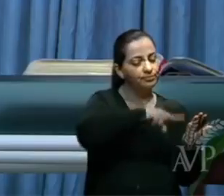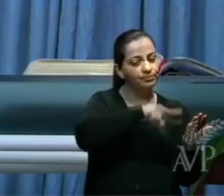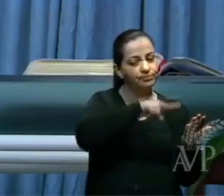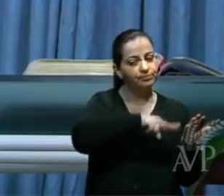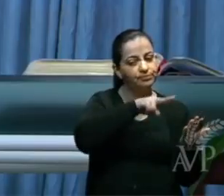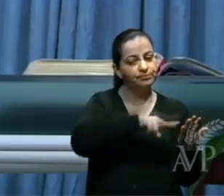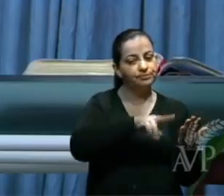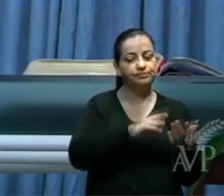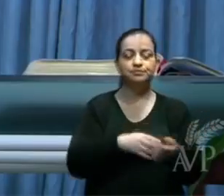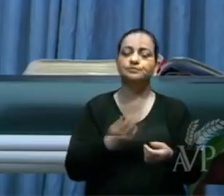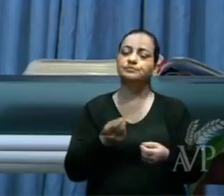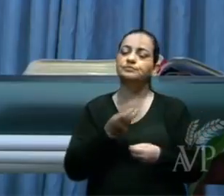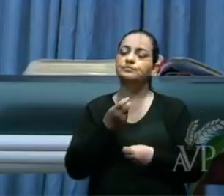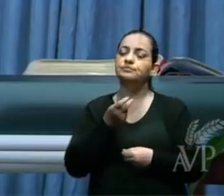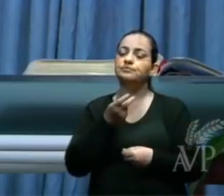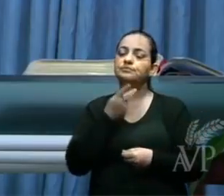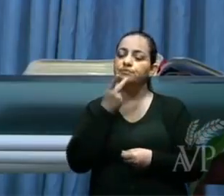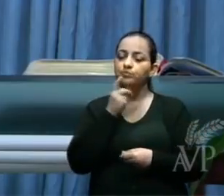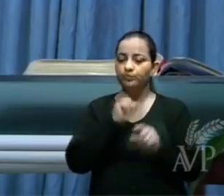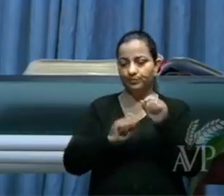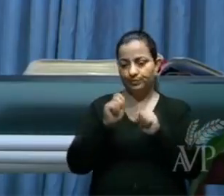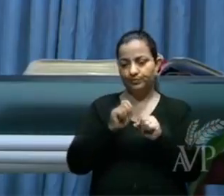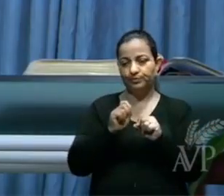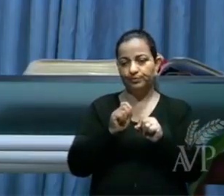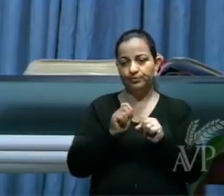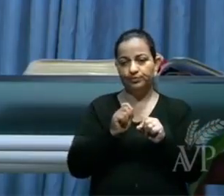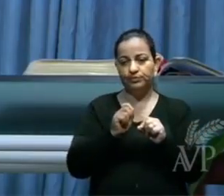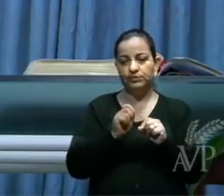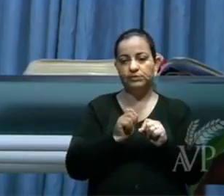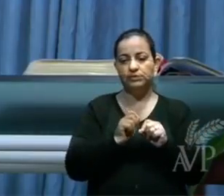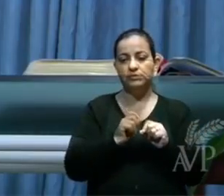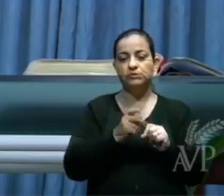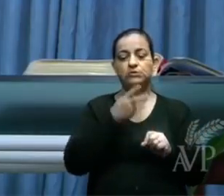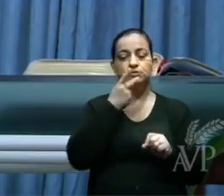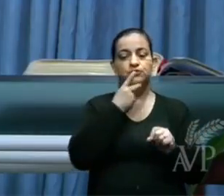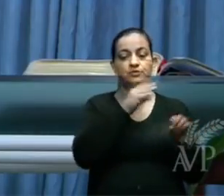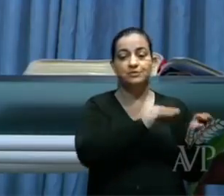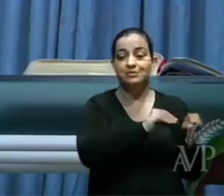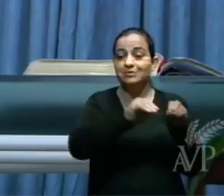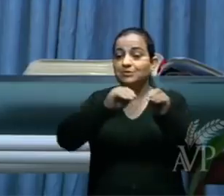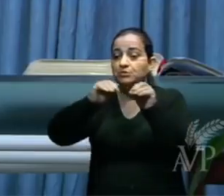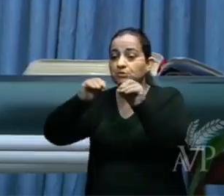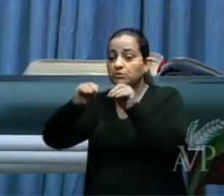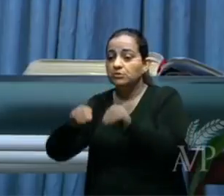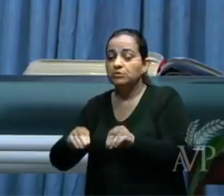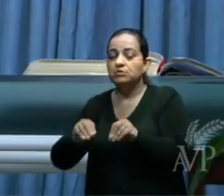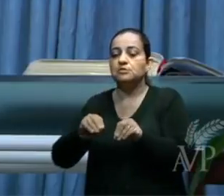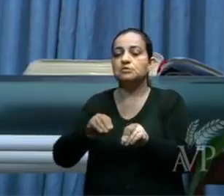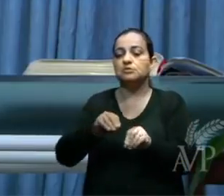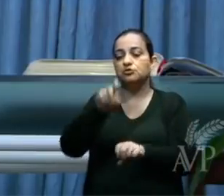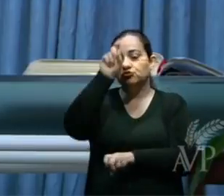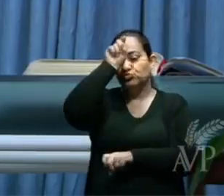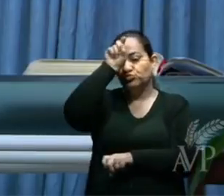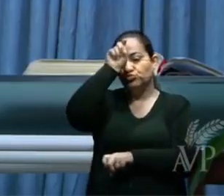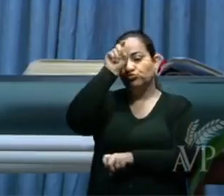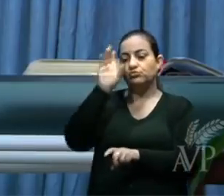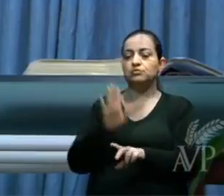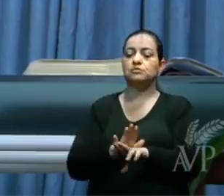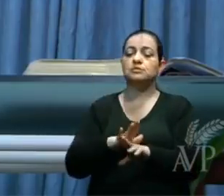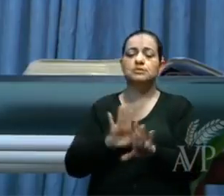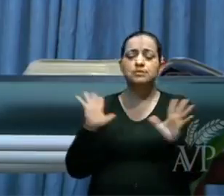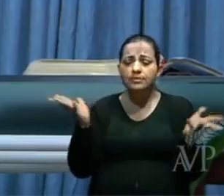ele diz quando se refere a israel saindo de dentro do egito diz é um título